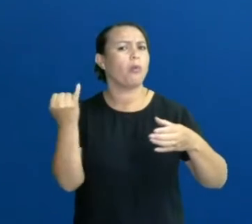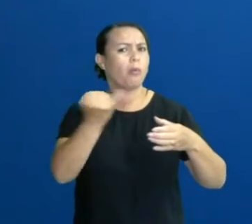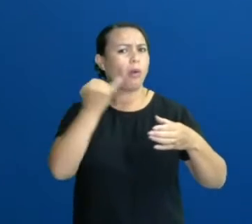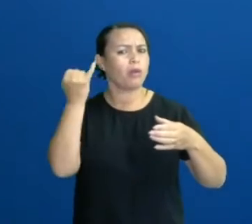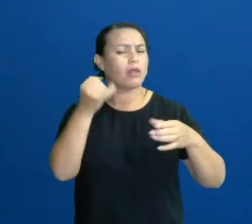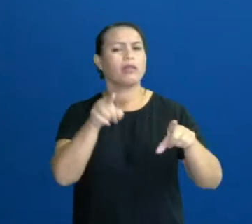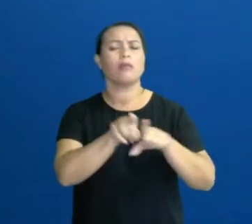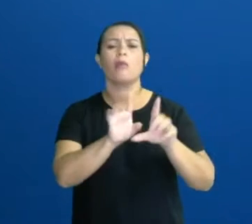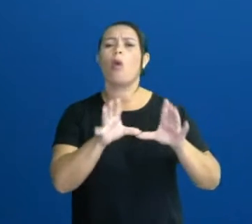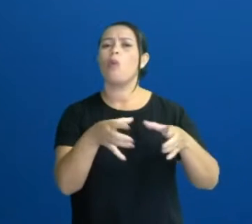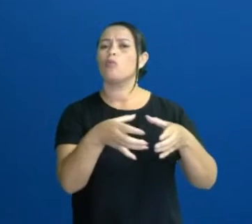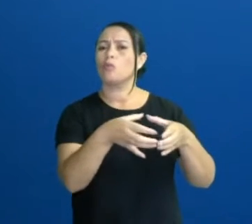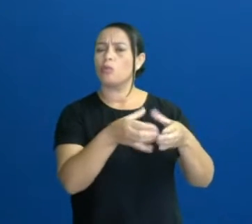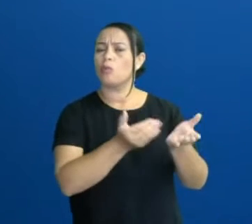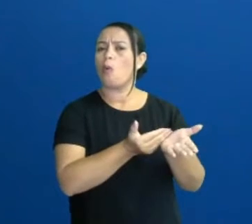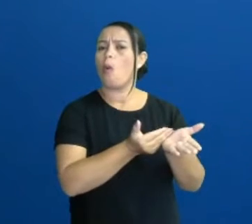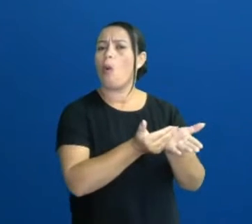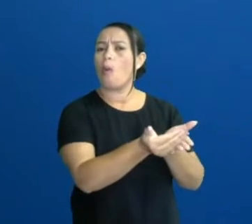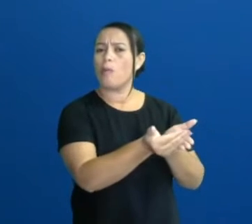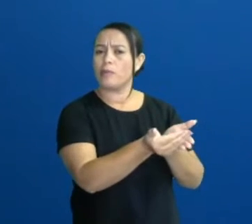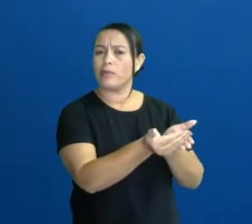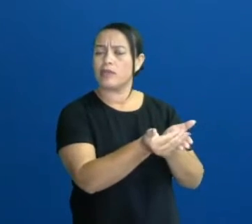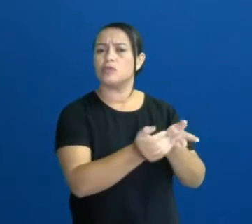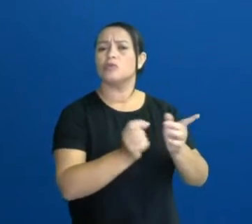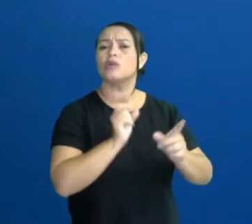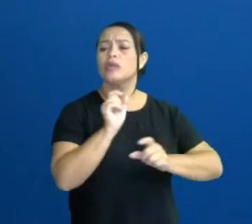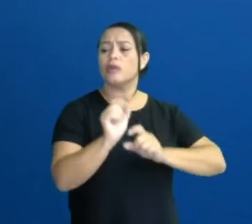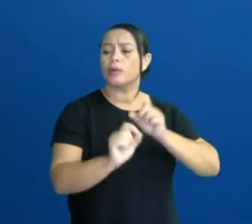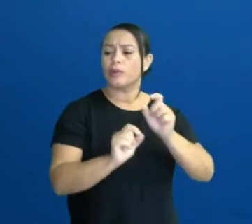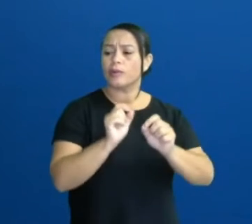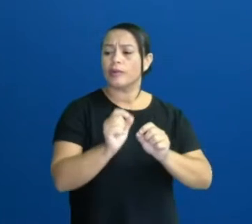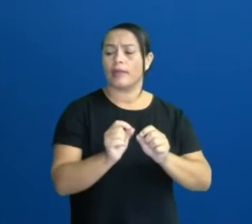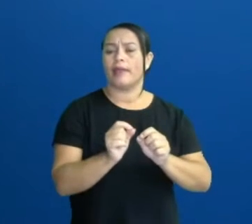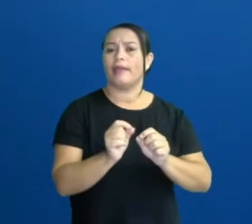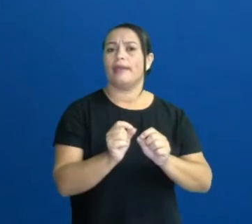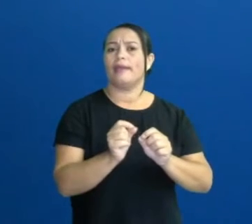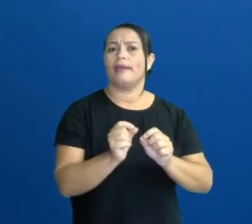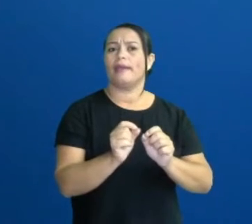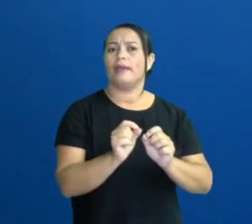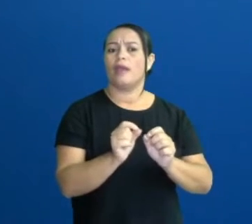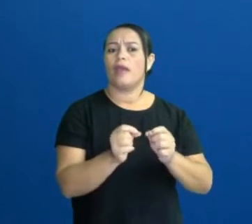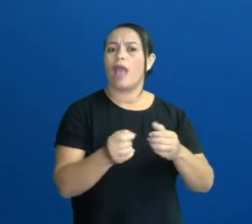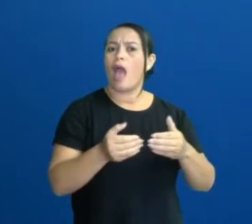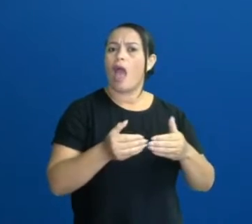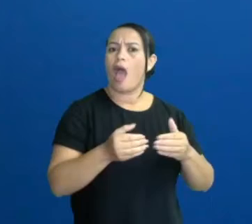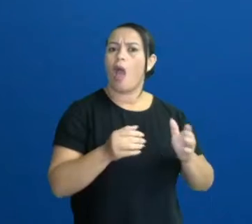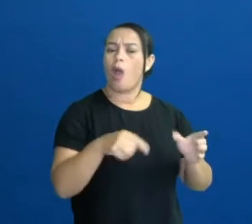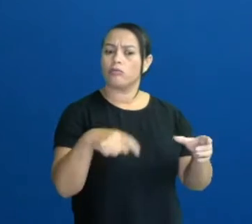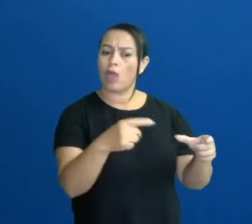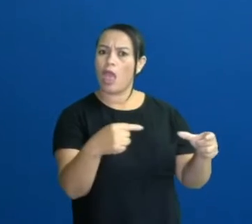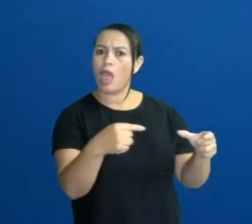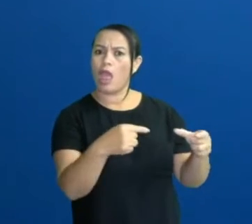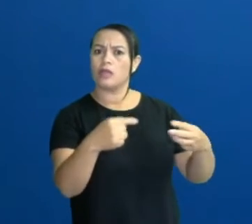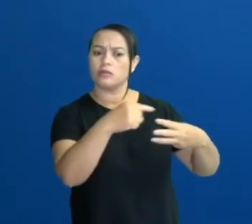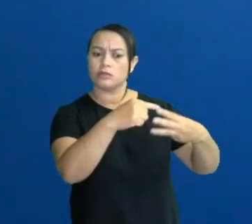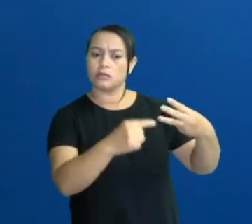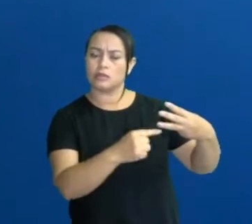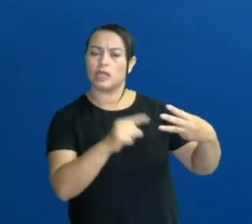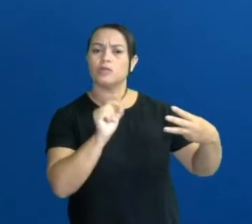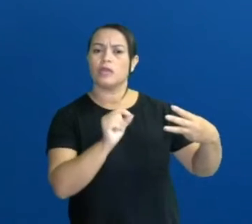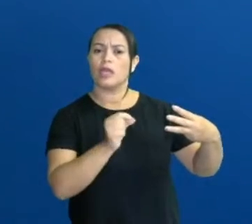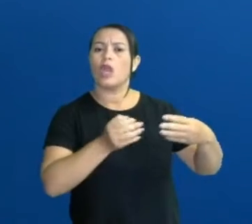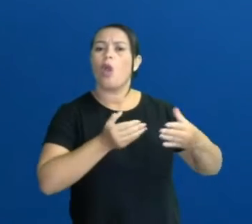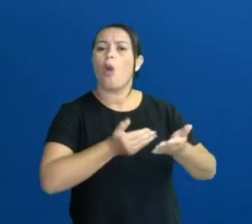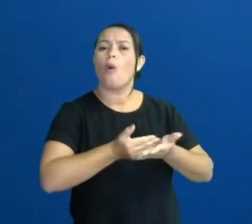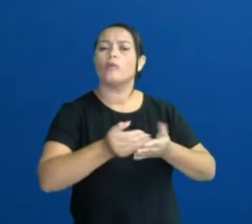primordial ou esse grupo inicial que a partir dele se dá essa formação do